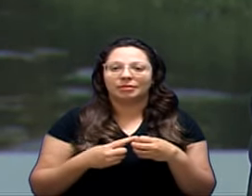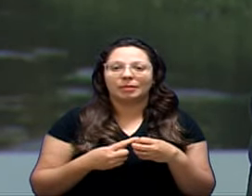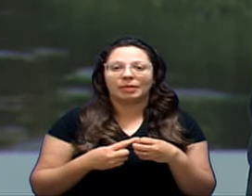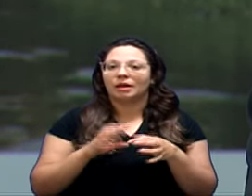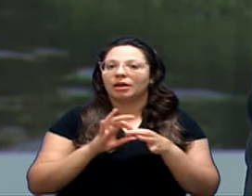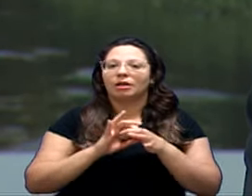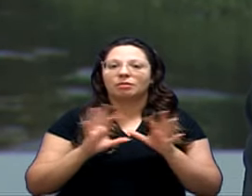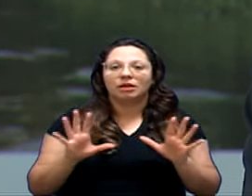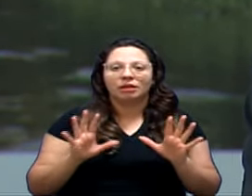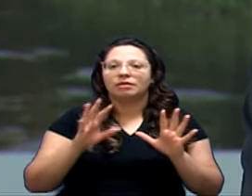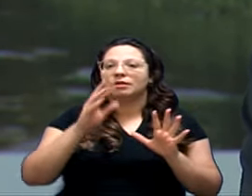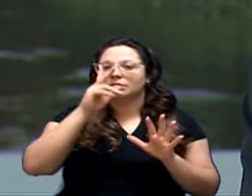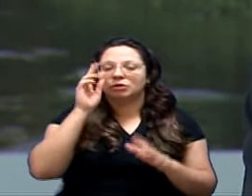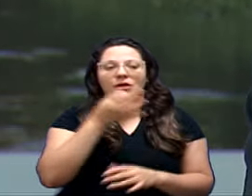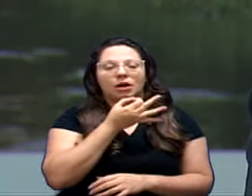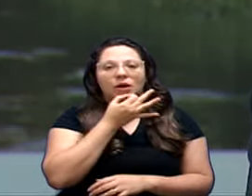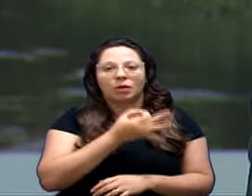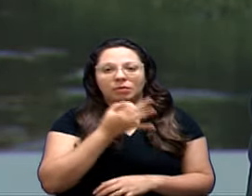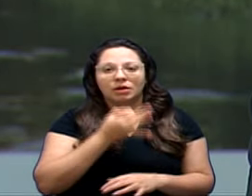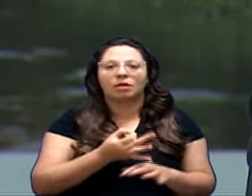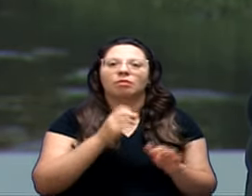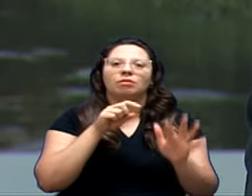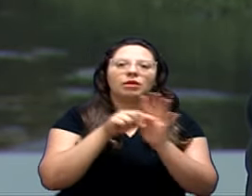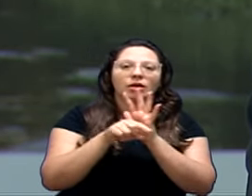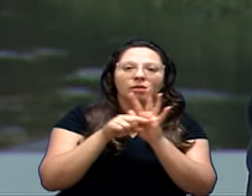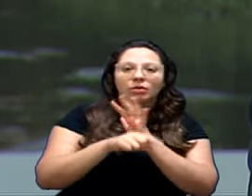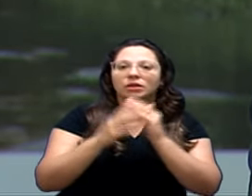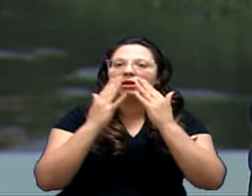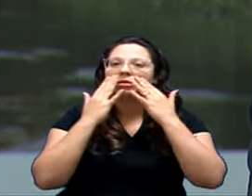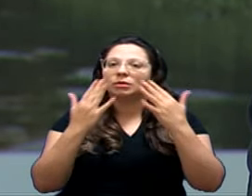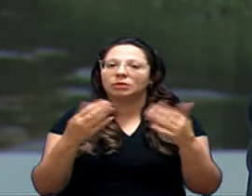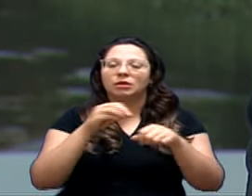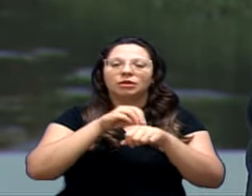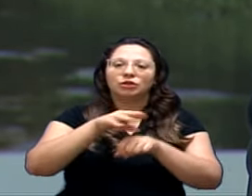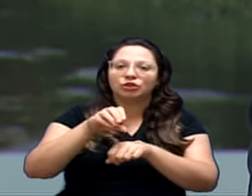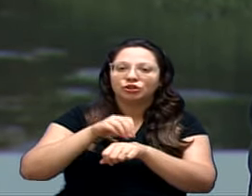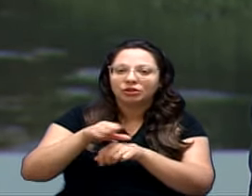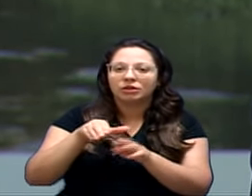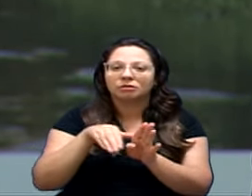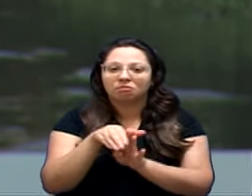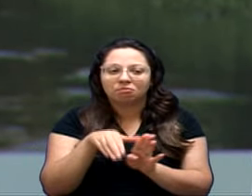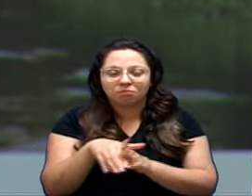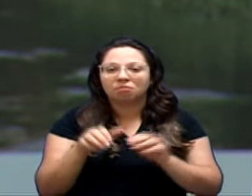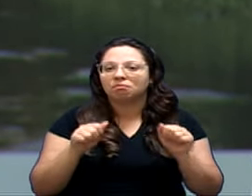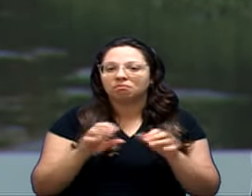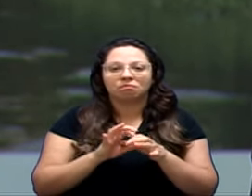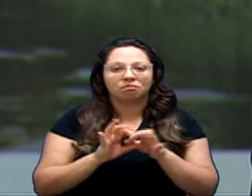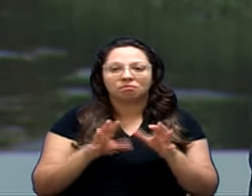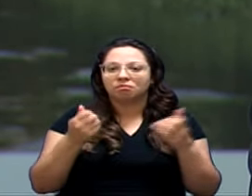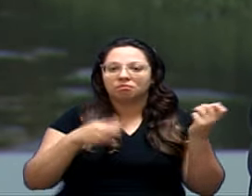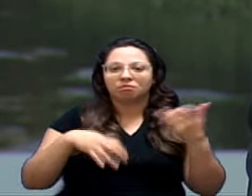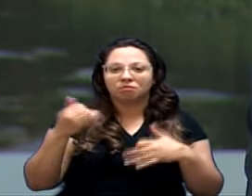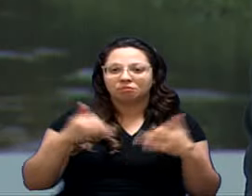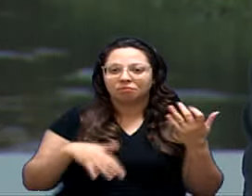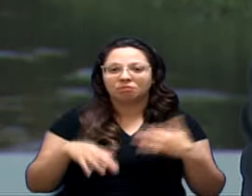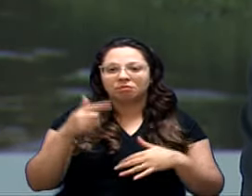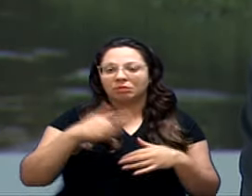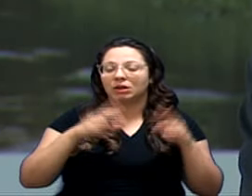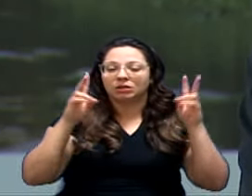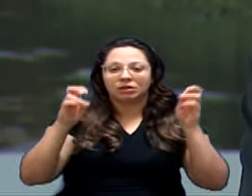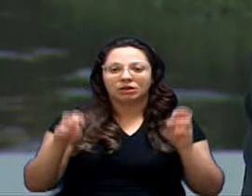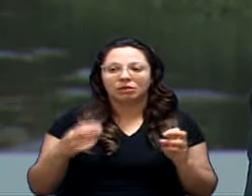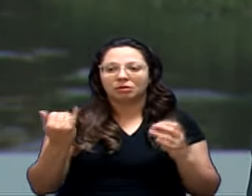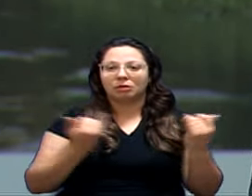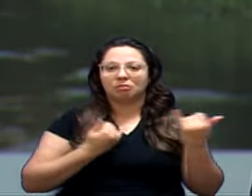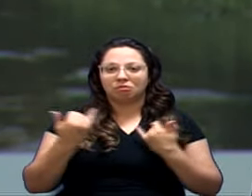expressem suas opiniões façam perguntas apresentem sugestões e se informem sobre os assuntos que estão sendo discutidos